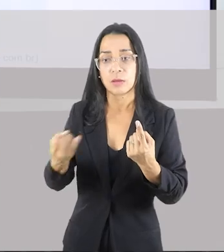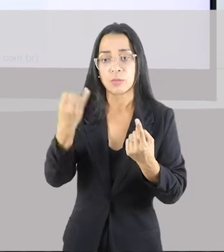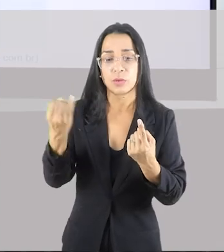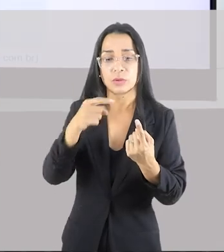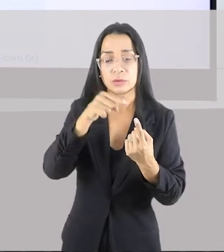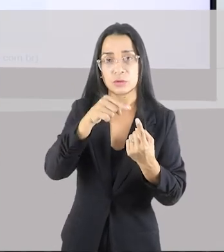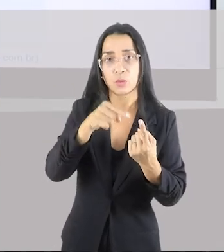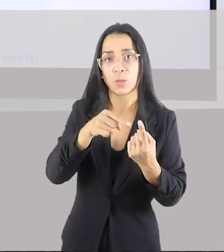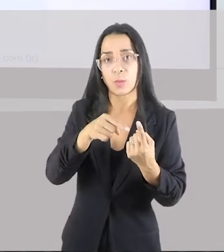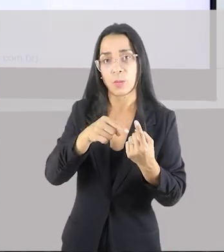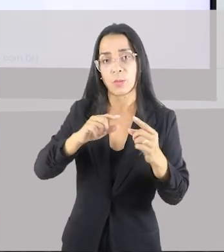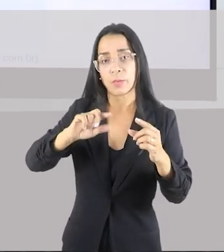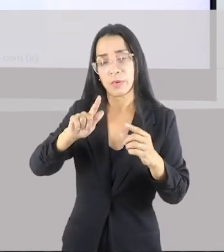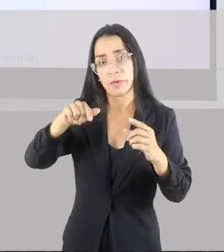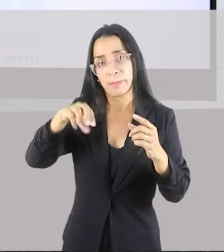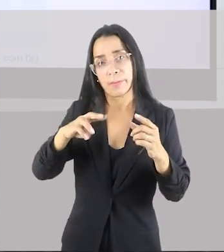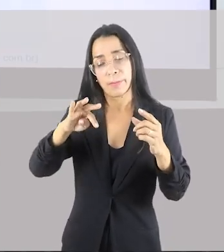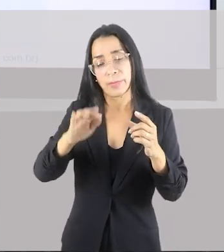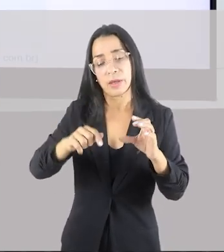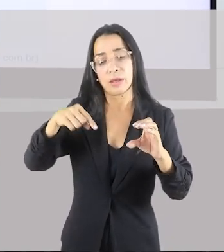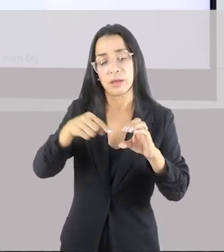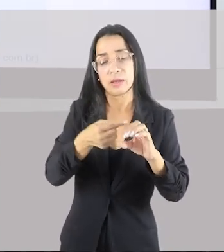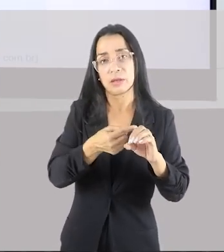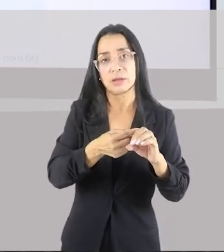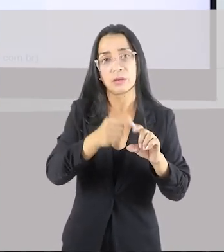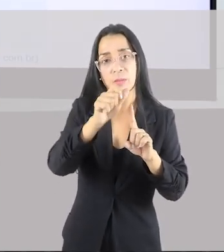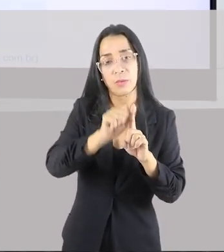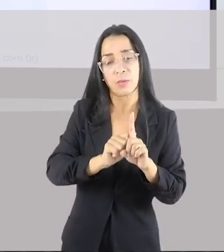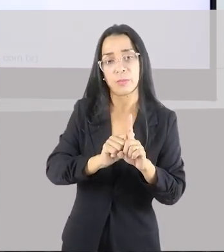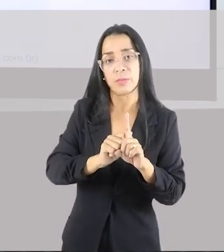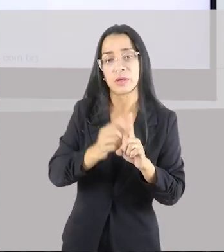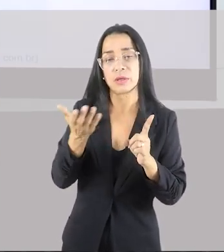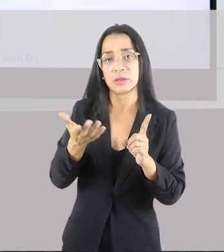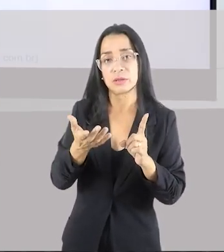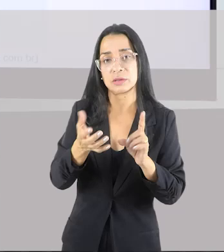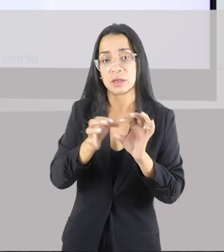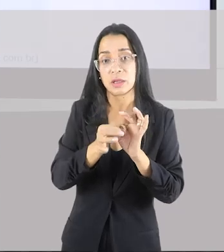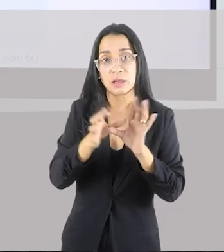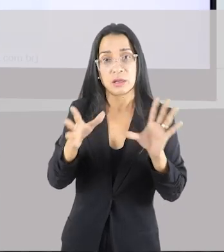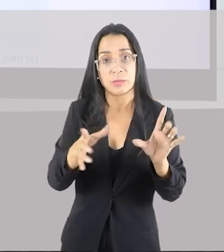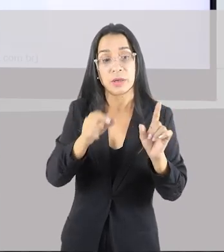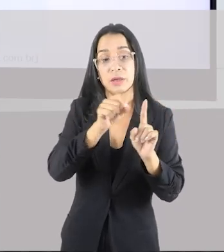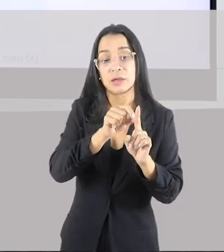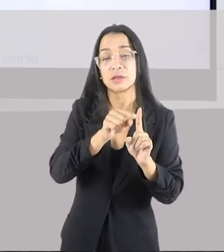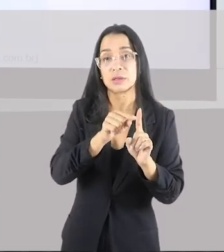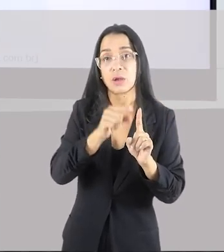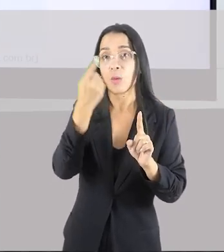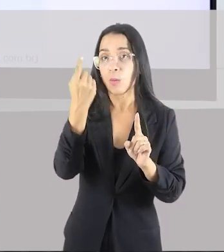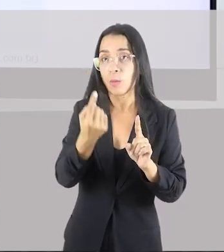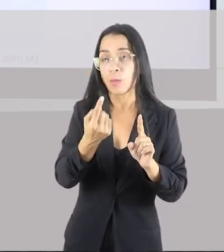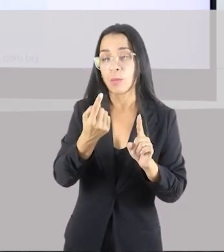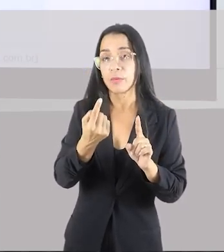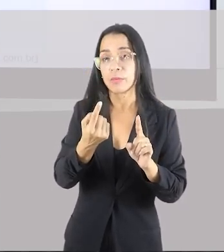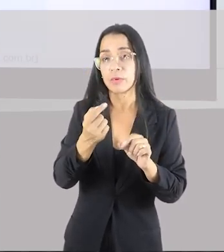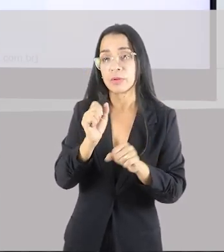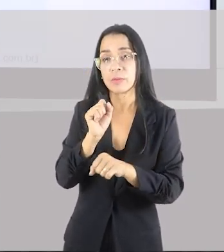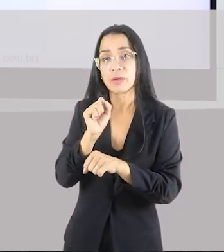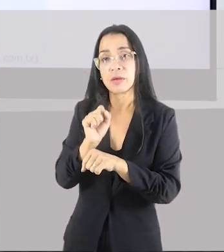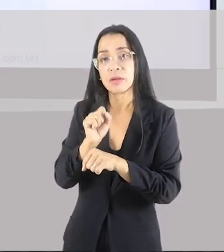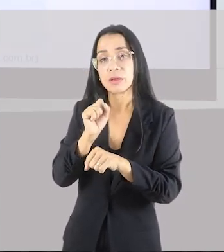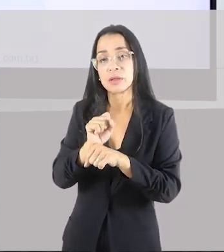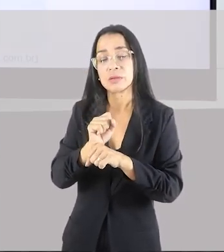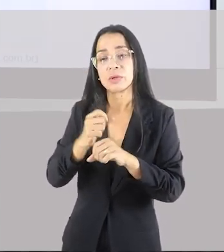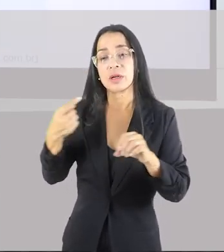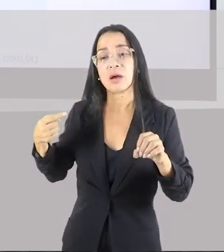de ovulação feminino, ele é ali uma vez ao mês, libera-se o gameta uma vez por mês para esperar ali a